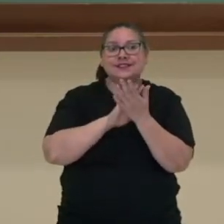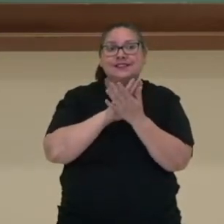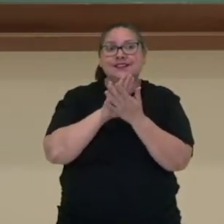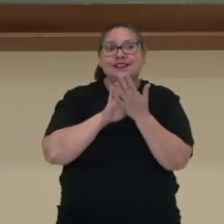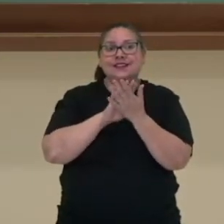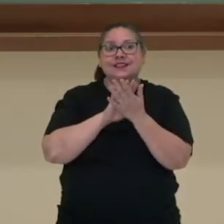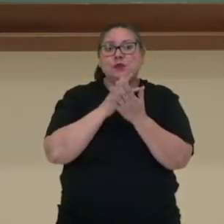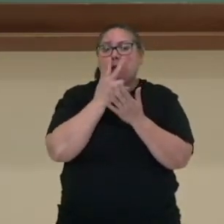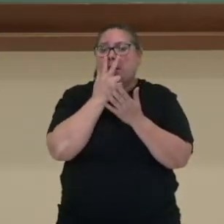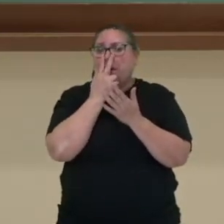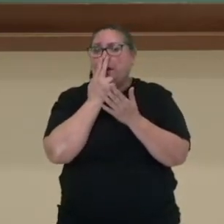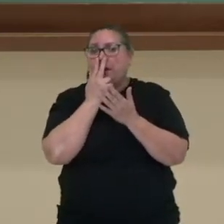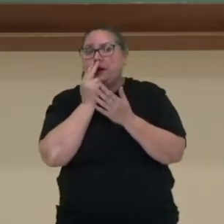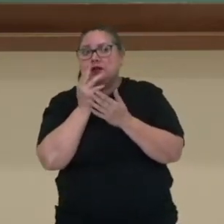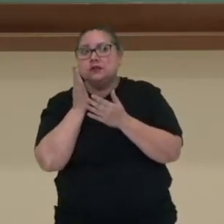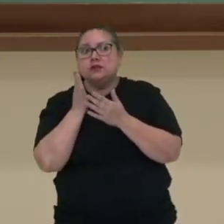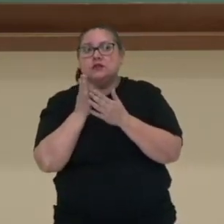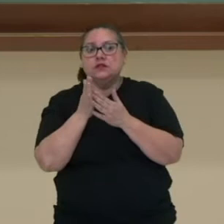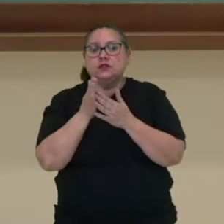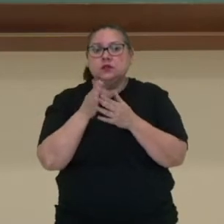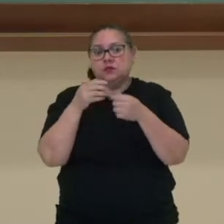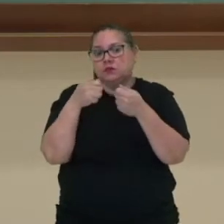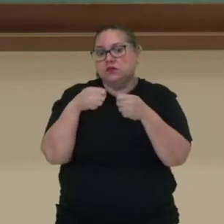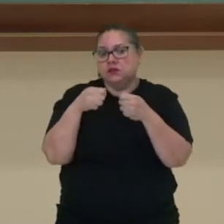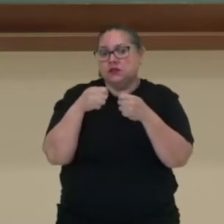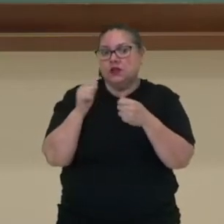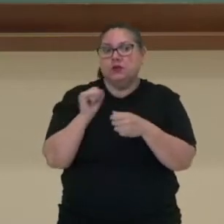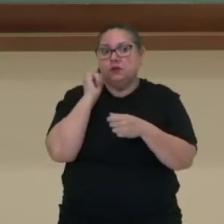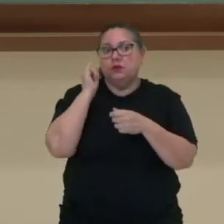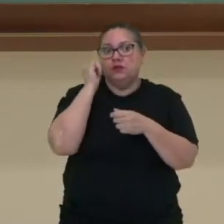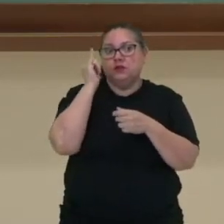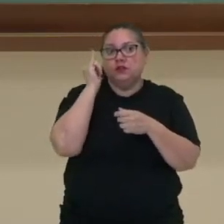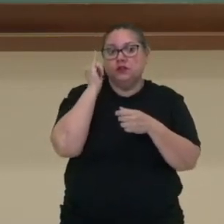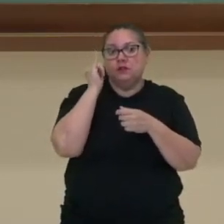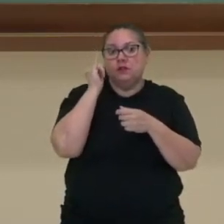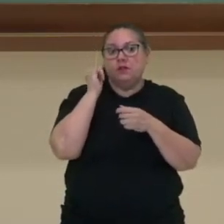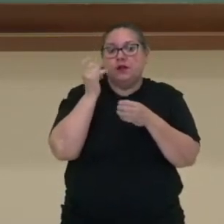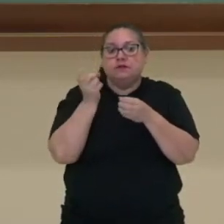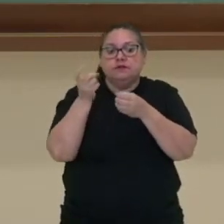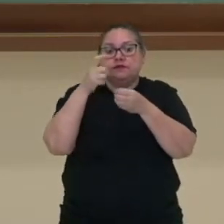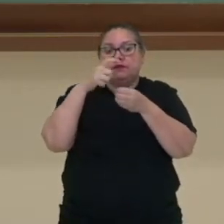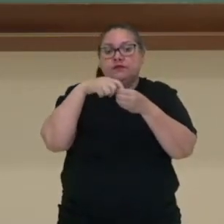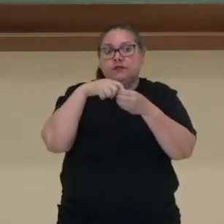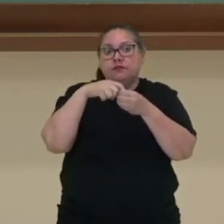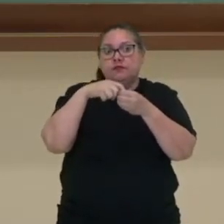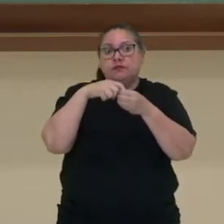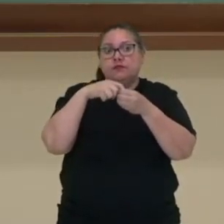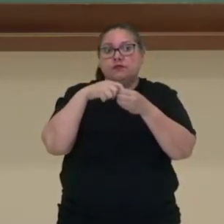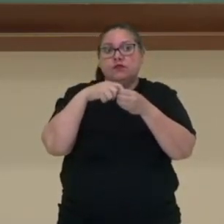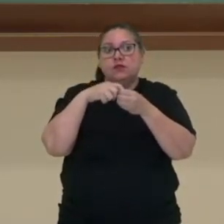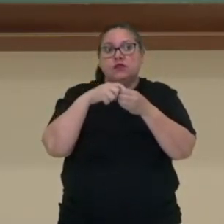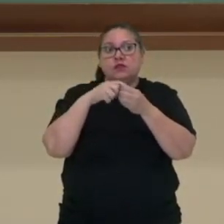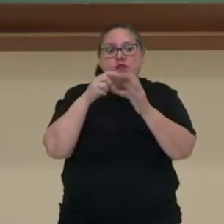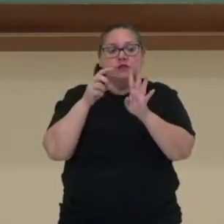características, que são as características necessárias para entrar, para fazer parte de nenhum